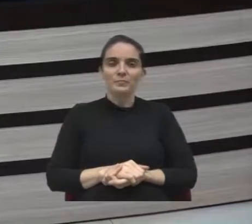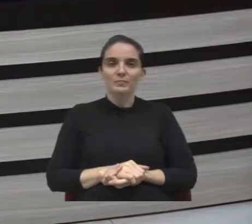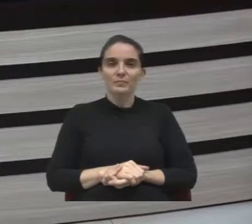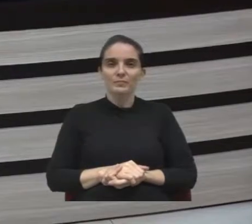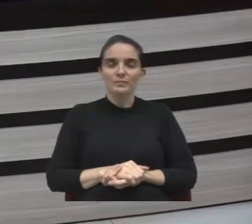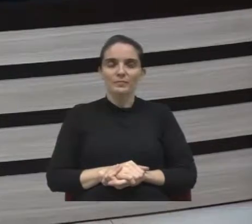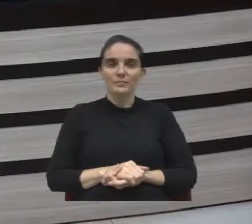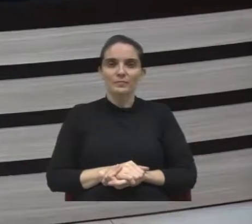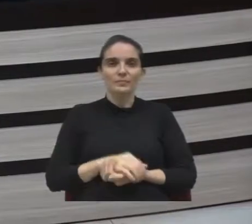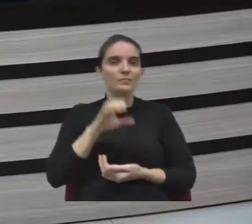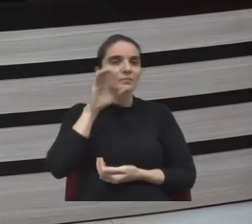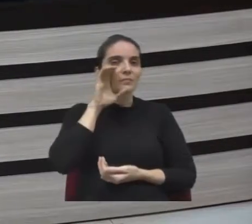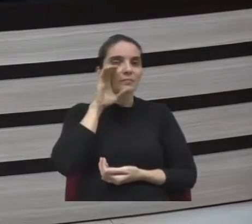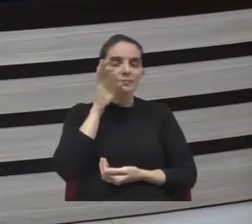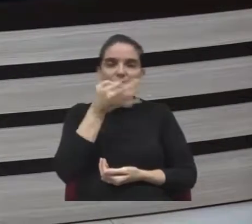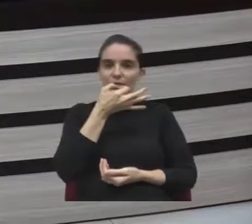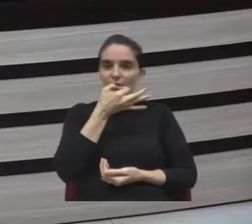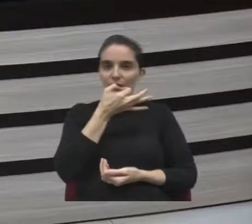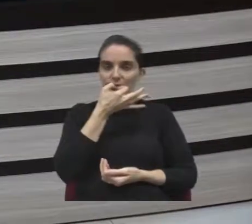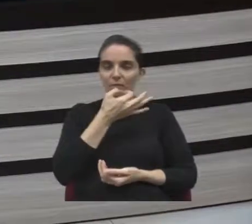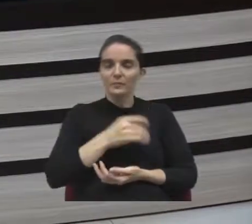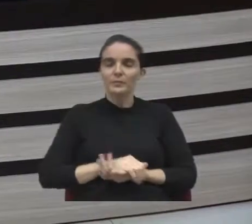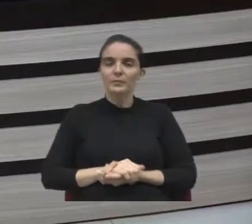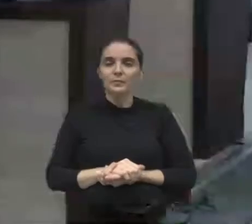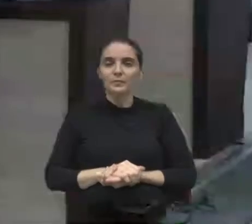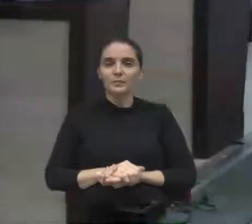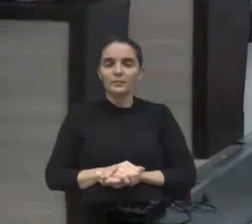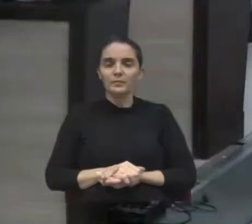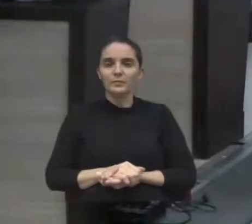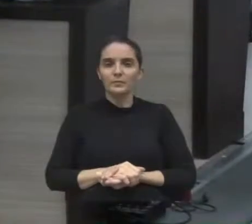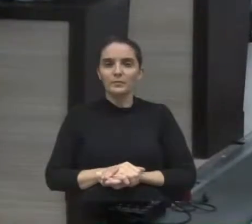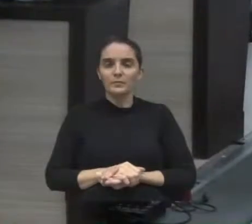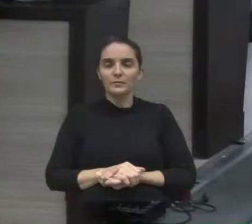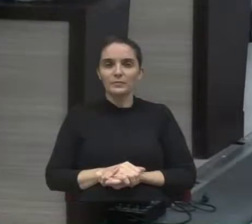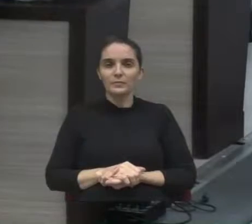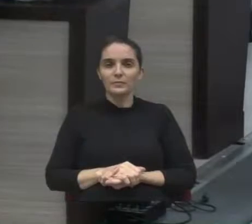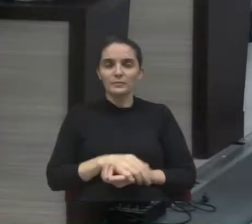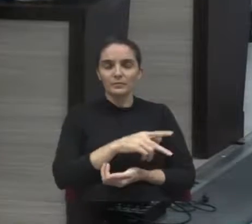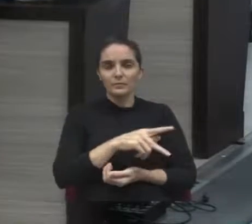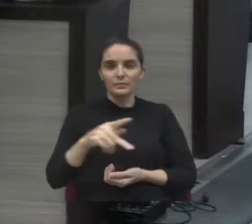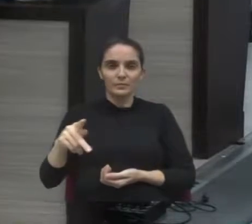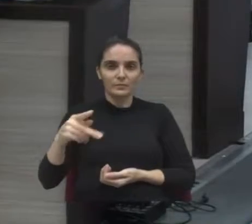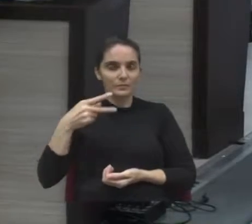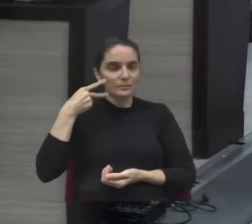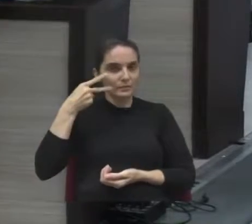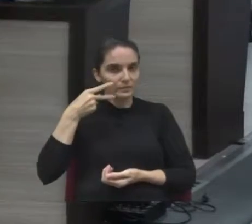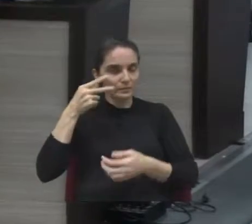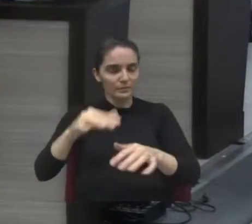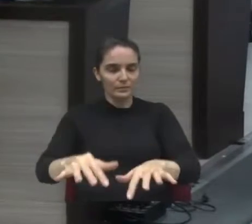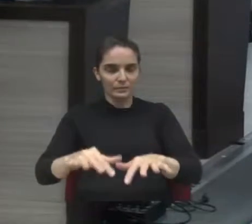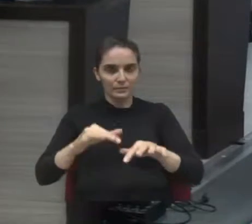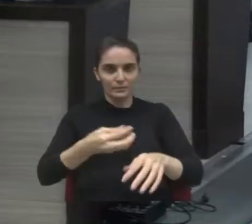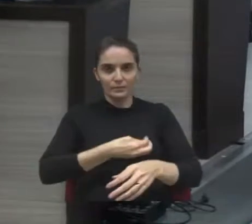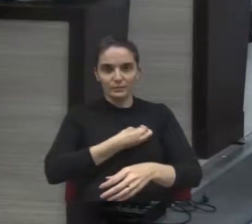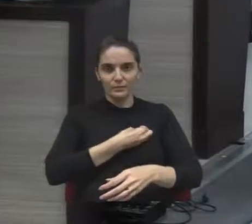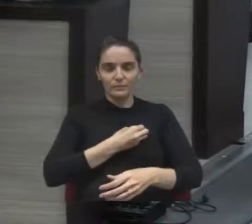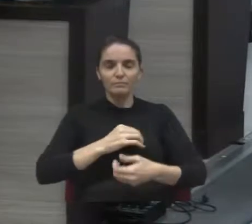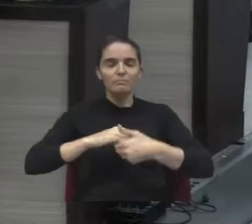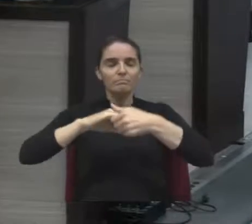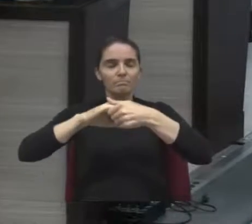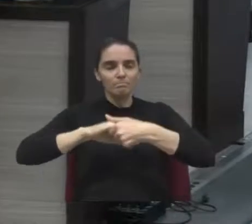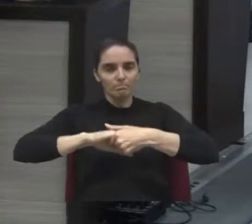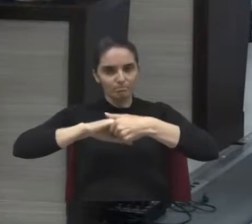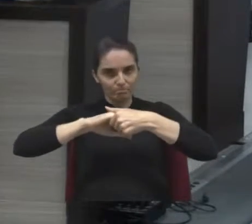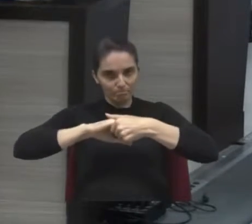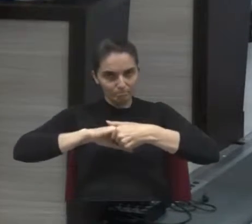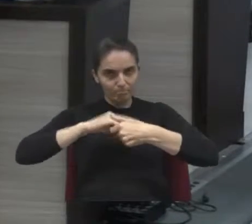Vereadora Constância Félix. Senhor presidente, nobres pares, plateia presente, parabéns,